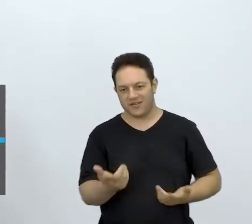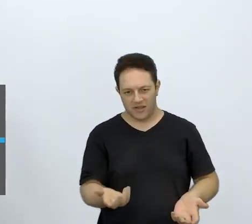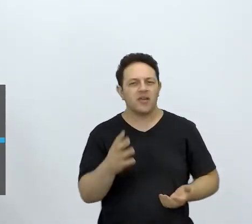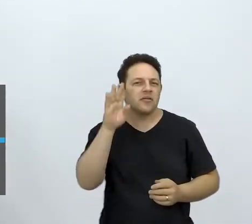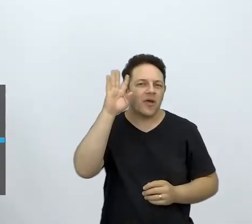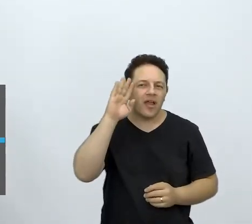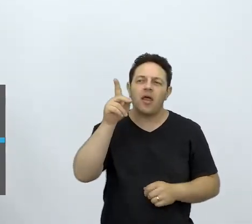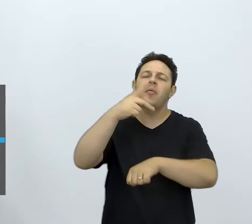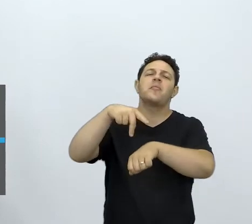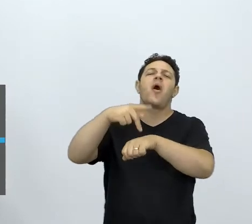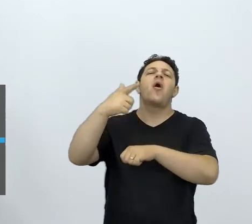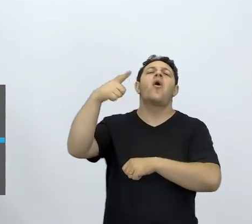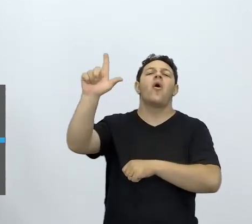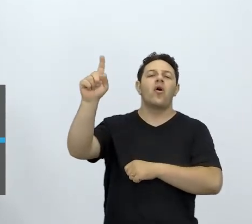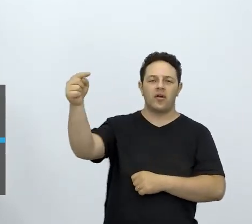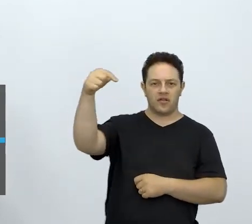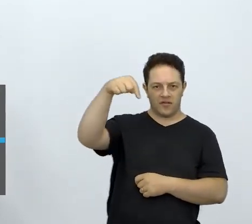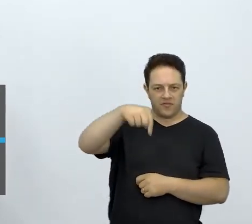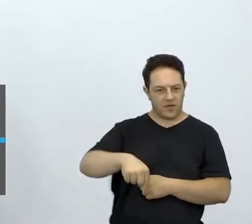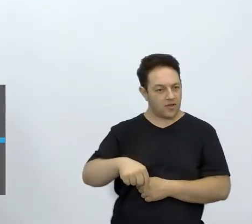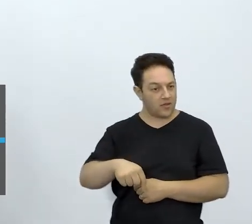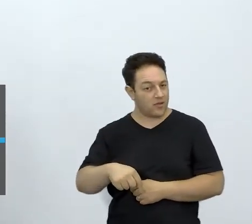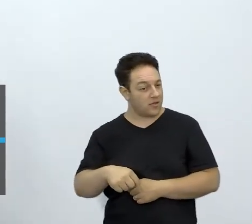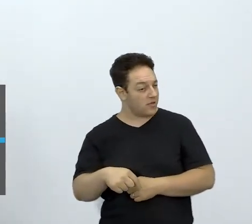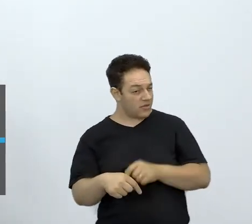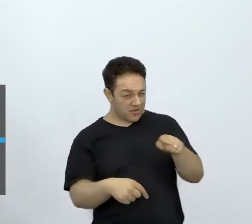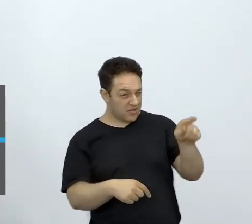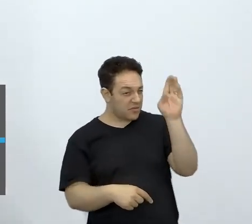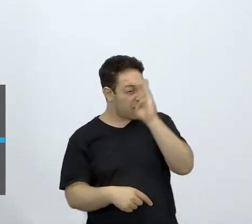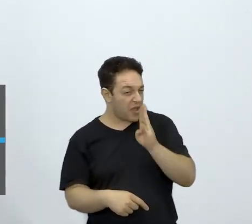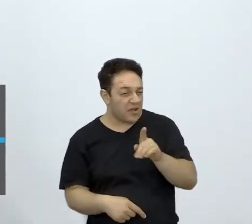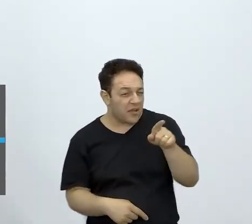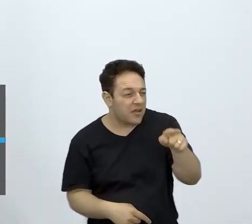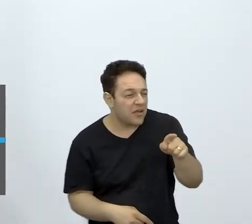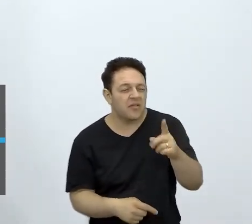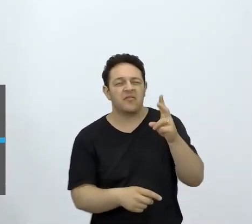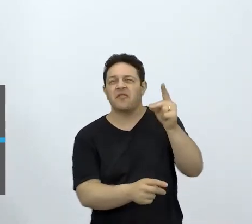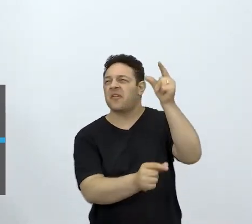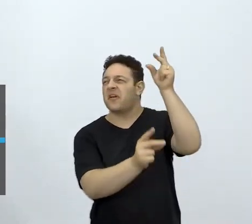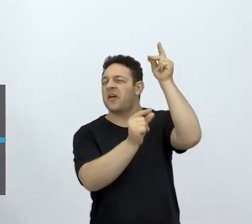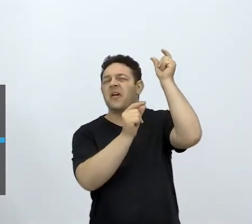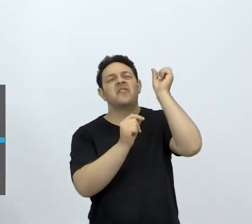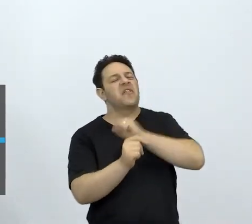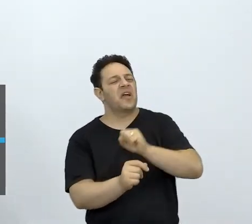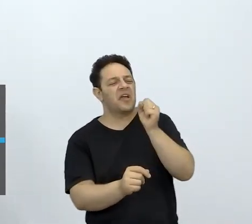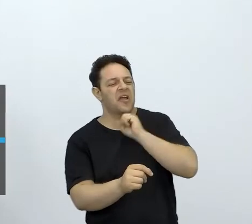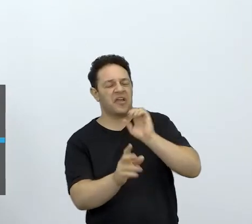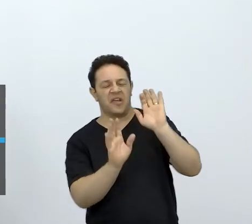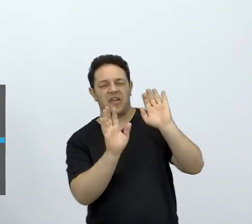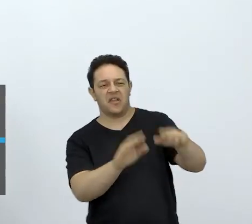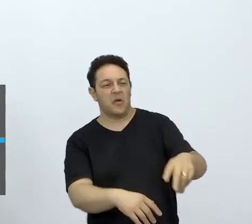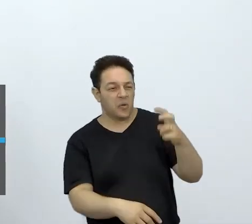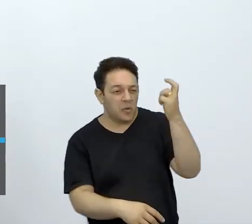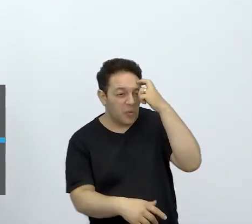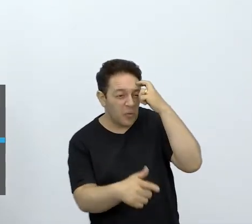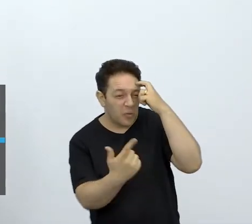pensou um estrangeiro chegar aqui e falar, os brasileiros são primitivos, né? Eles